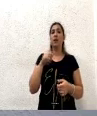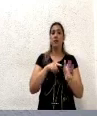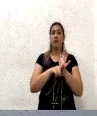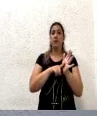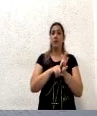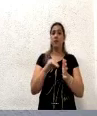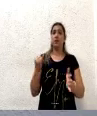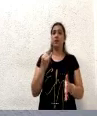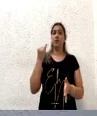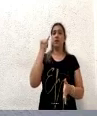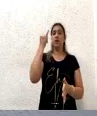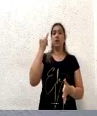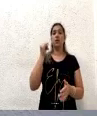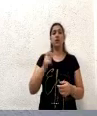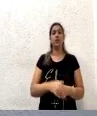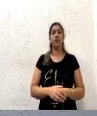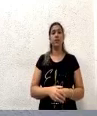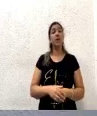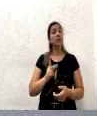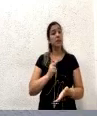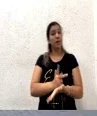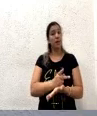é fazer essa divulgação em tempo real.